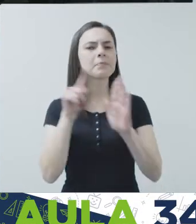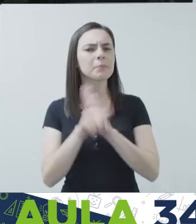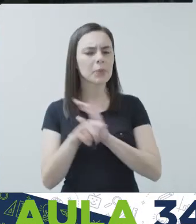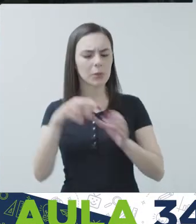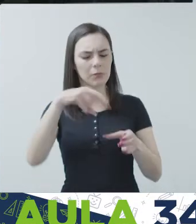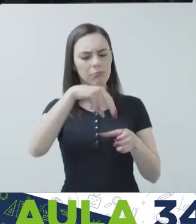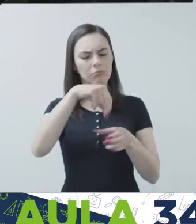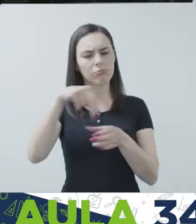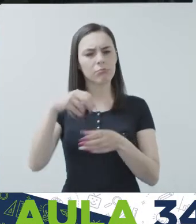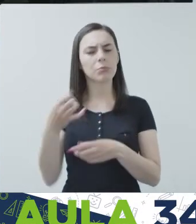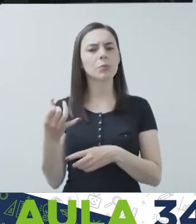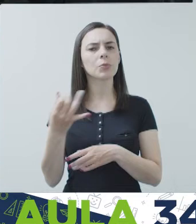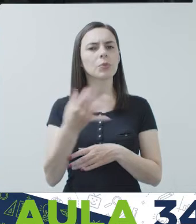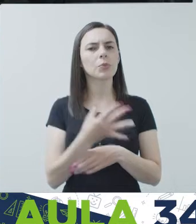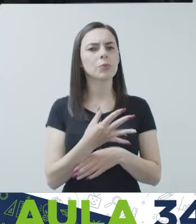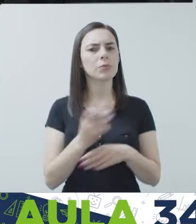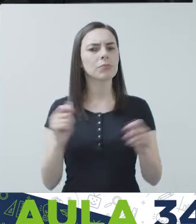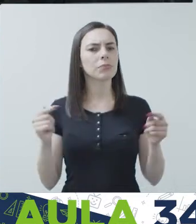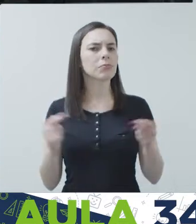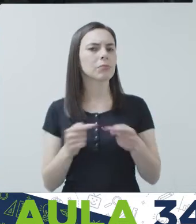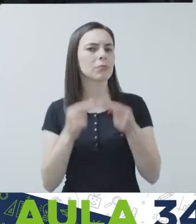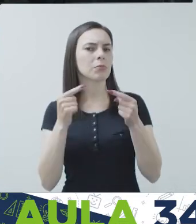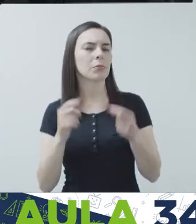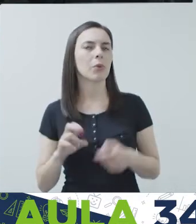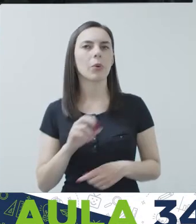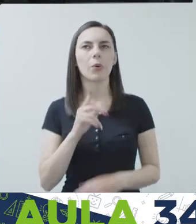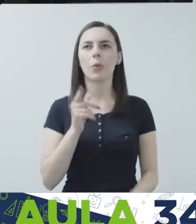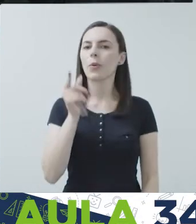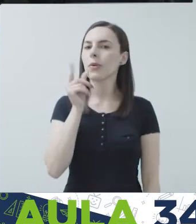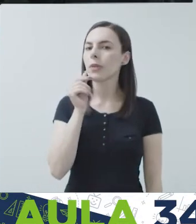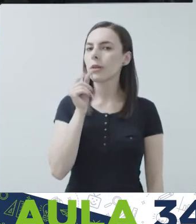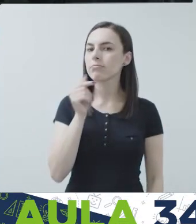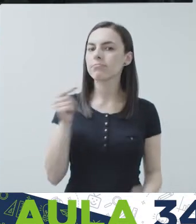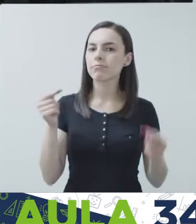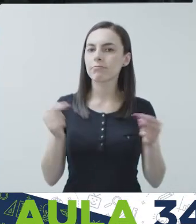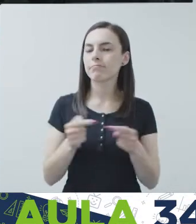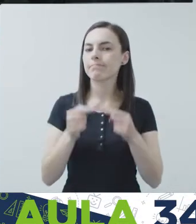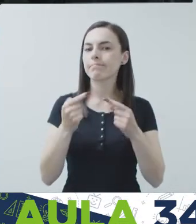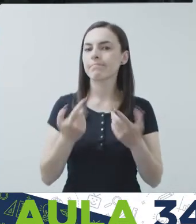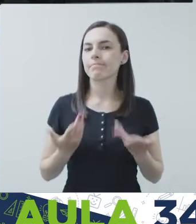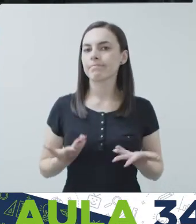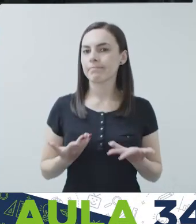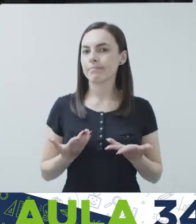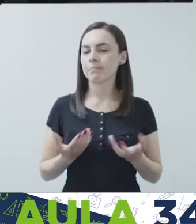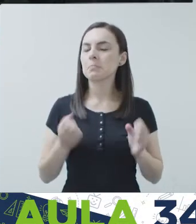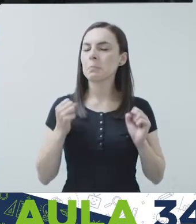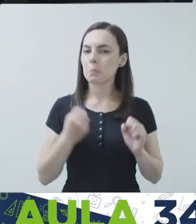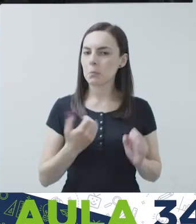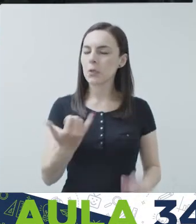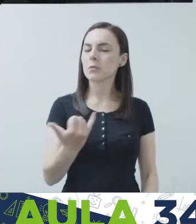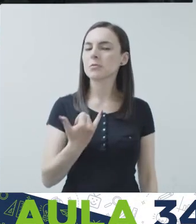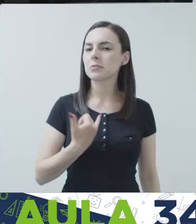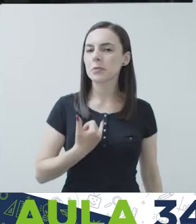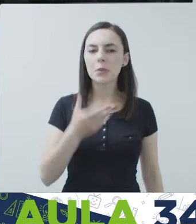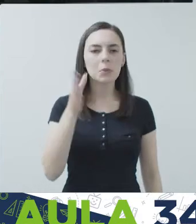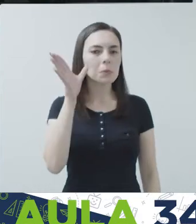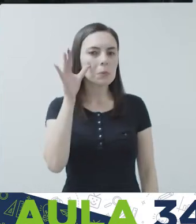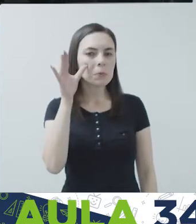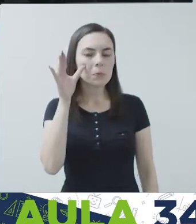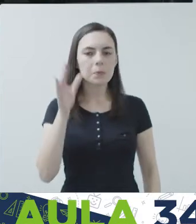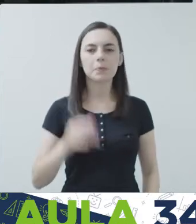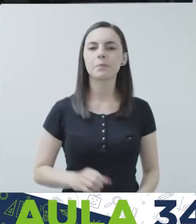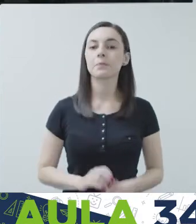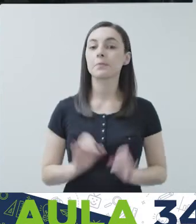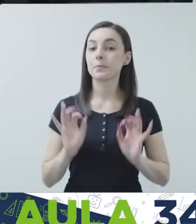a professora Márcia vai colocar ali? Ou quantos lápis vocês vão pegar? Falem alto aí que eu quero ouvir.